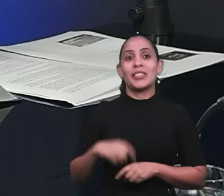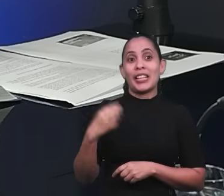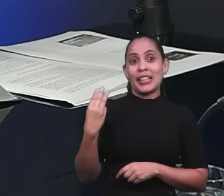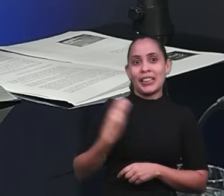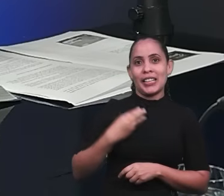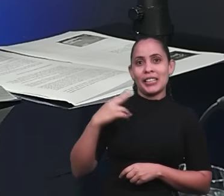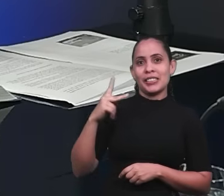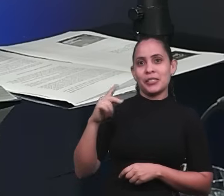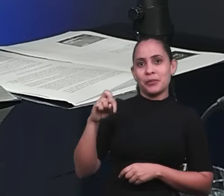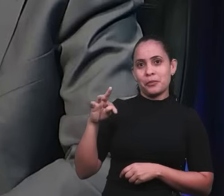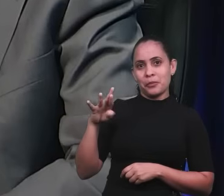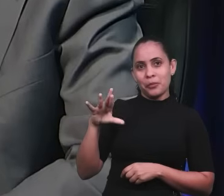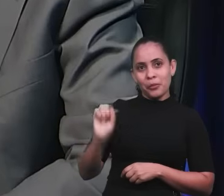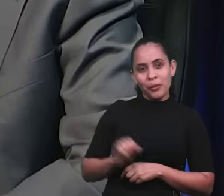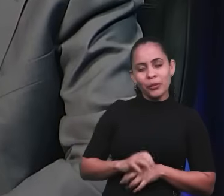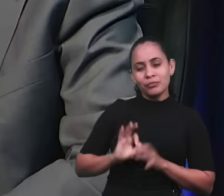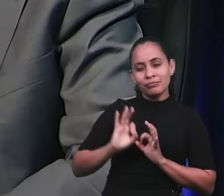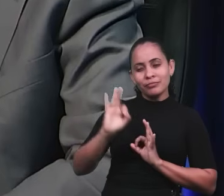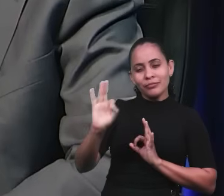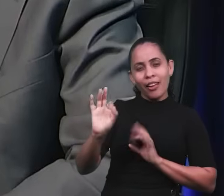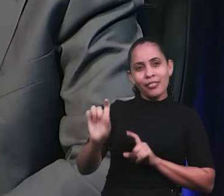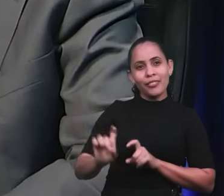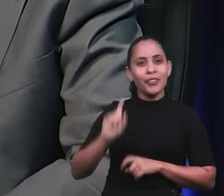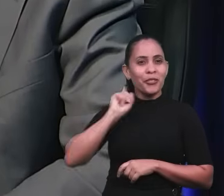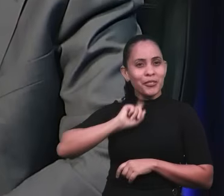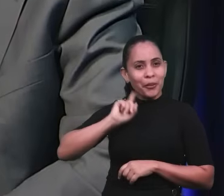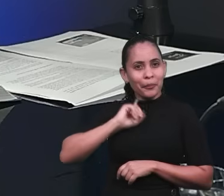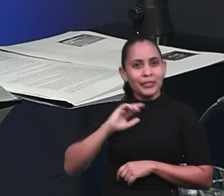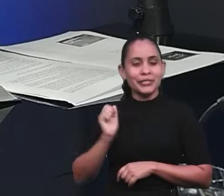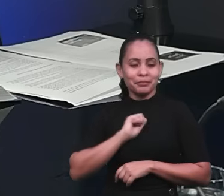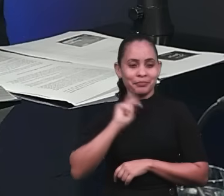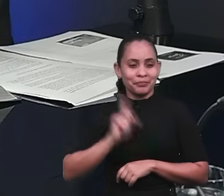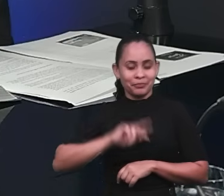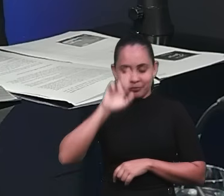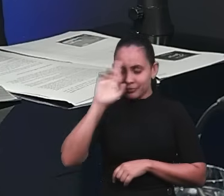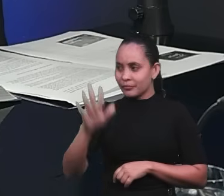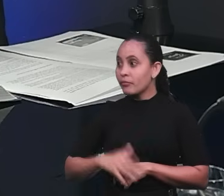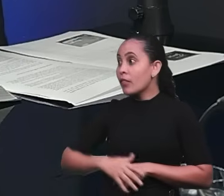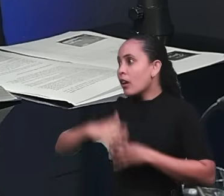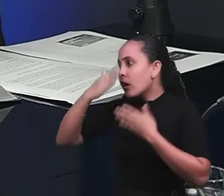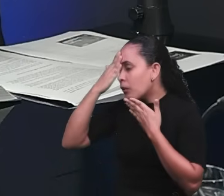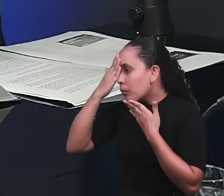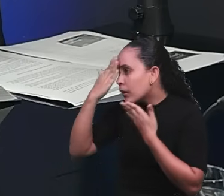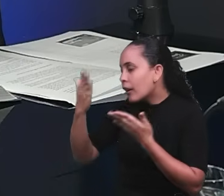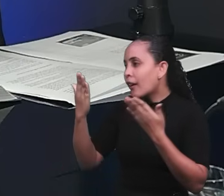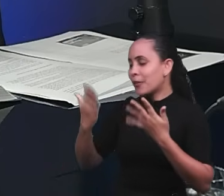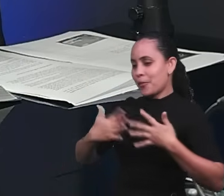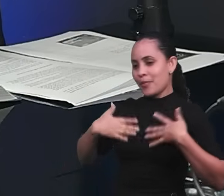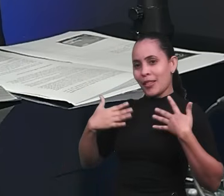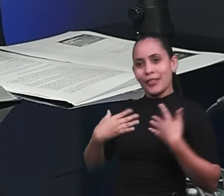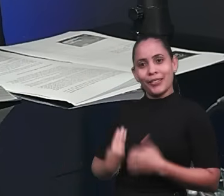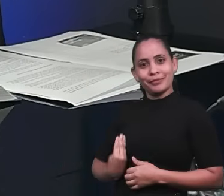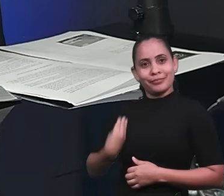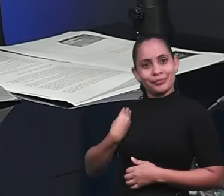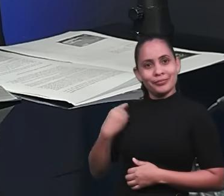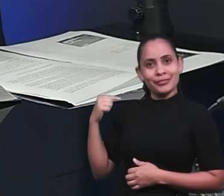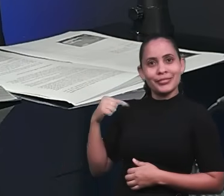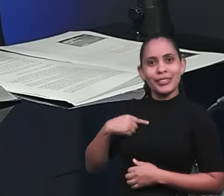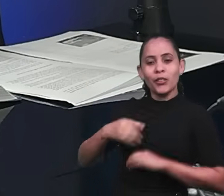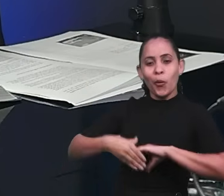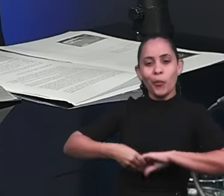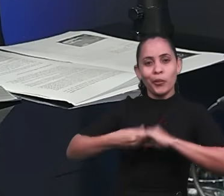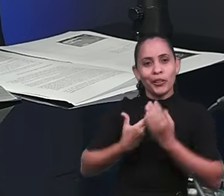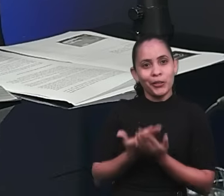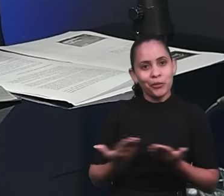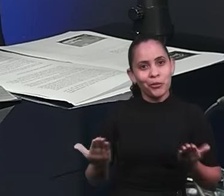Minas, Amém. para participar conosco. Seja muito bem-vindo, pastor Alonso. Amém. Obrigado. Uma alegria estar aqui. Queria cumprimentar a todos